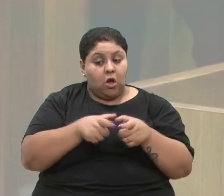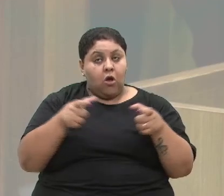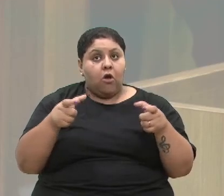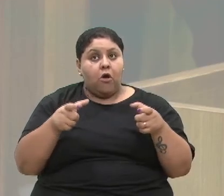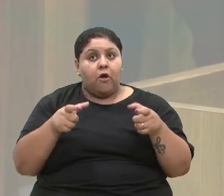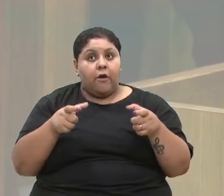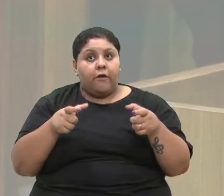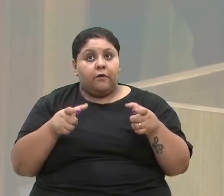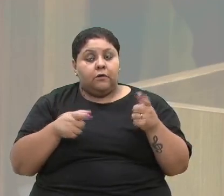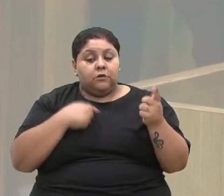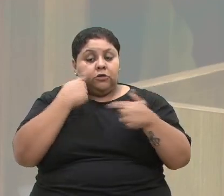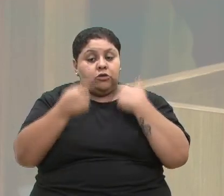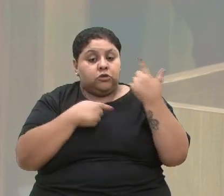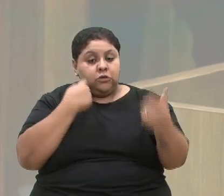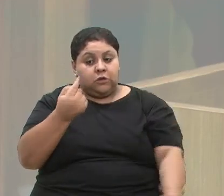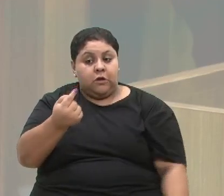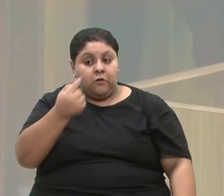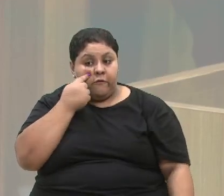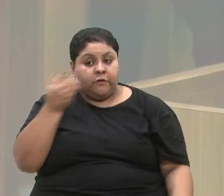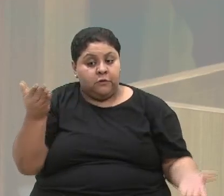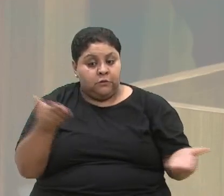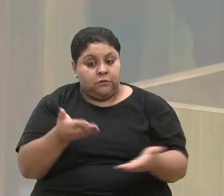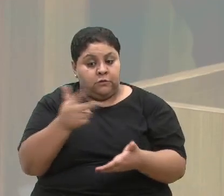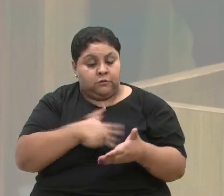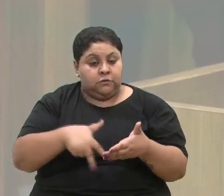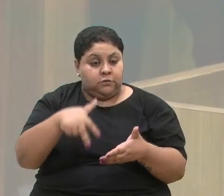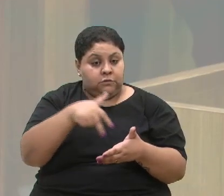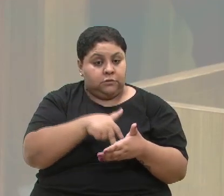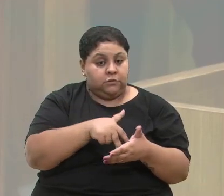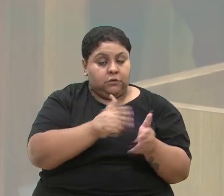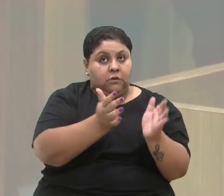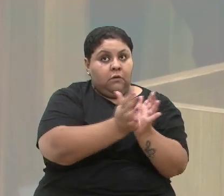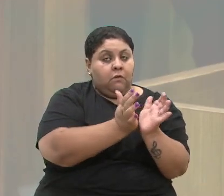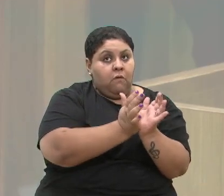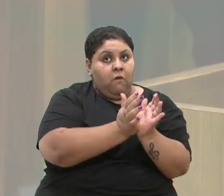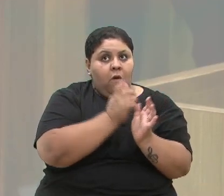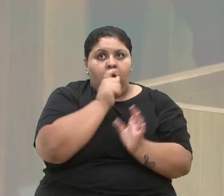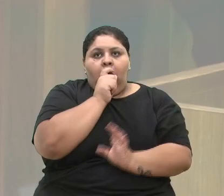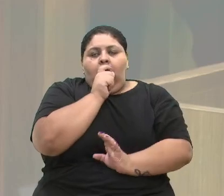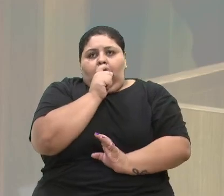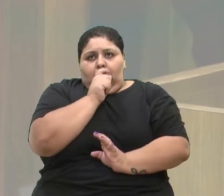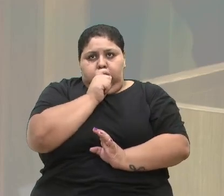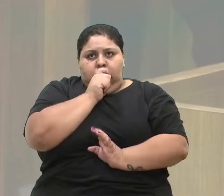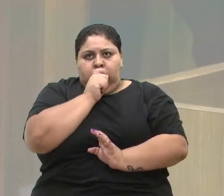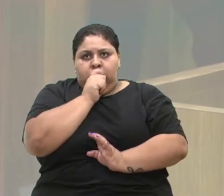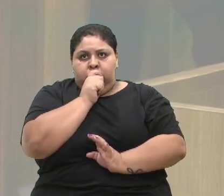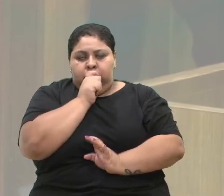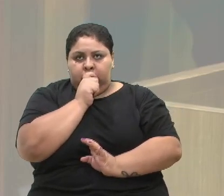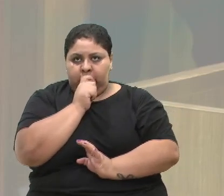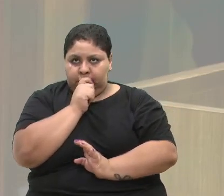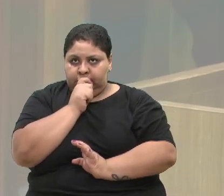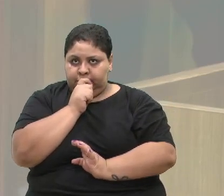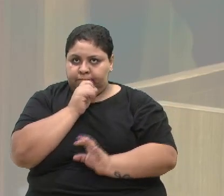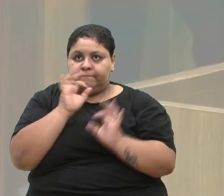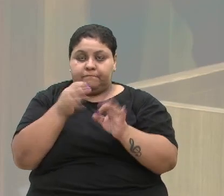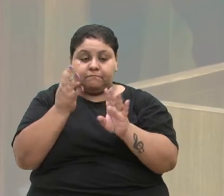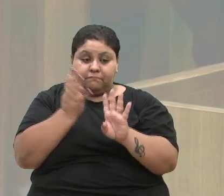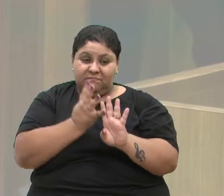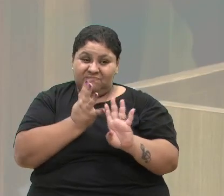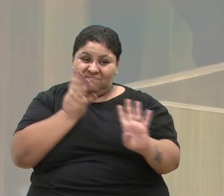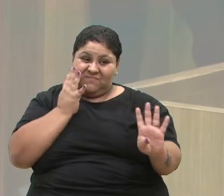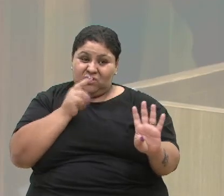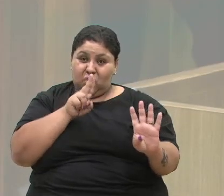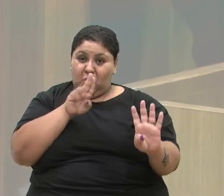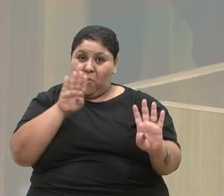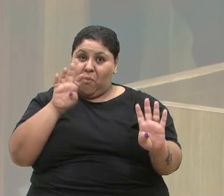maior reclamação que eu vejo aqui nessa tribuna por parte dos colegas é justamente as filas nas